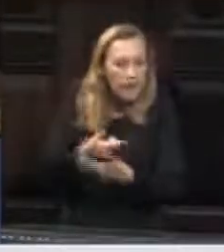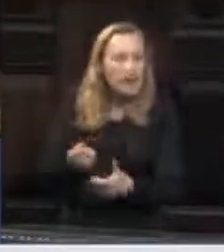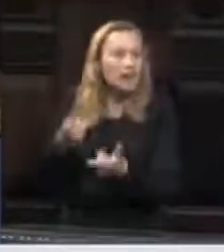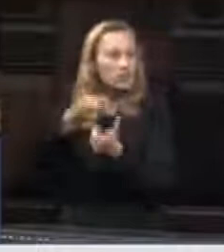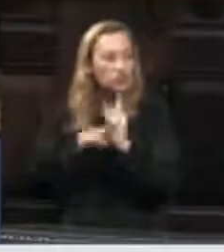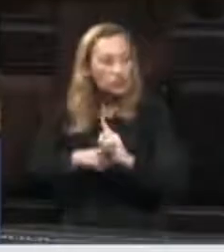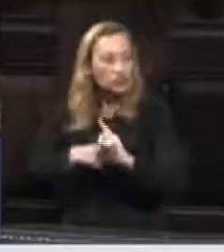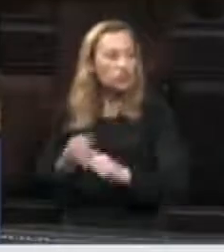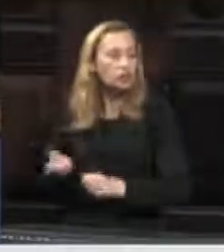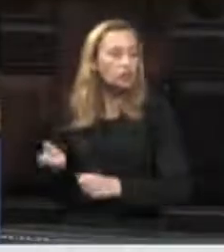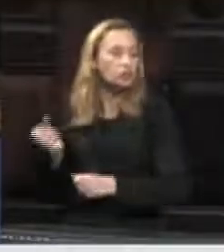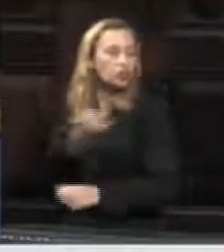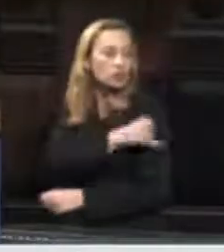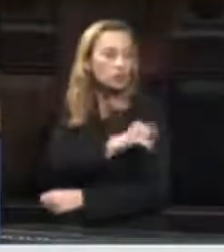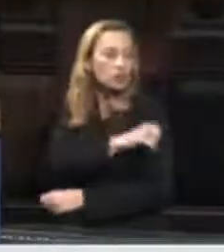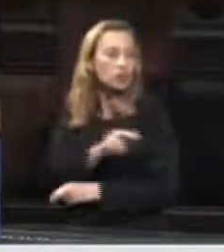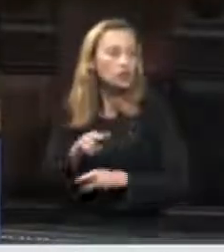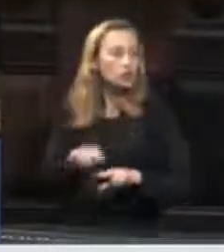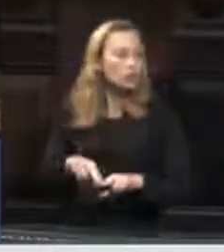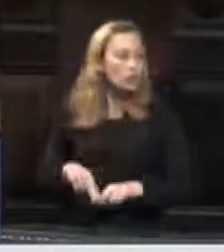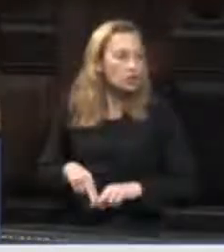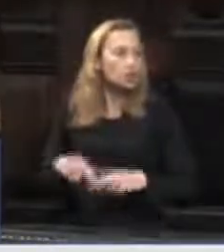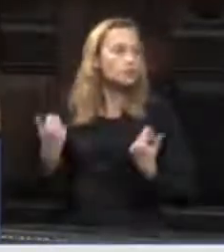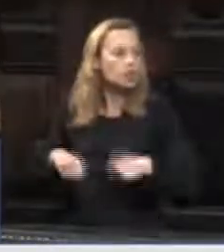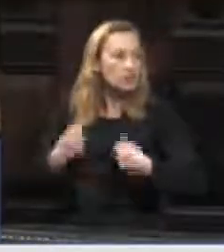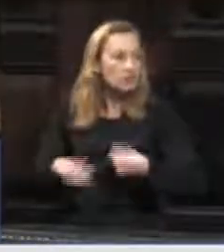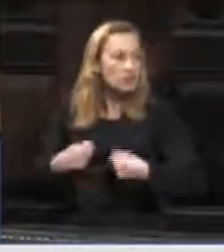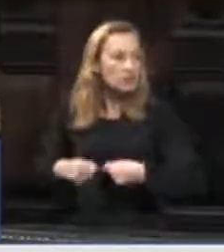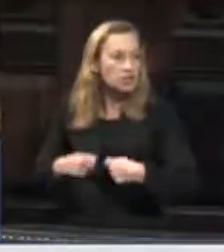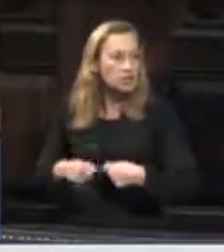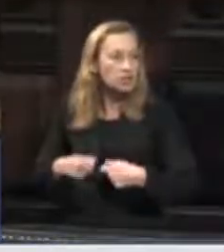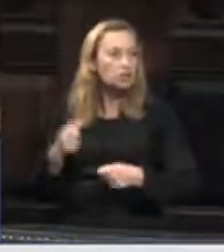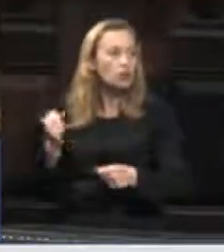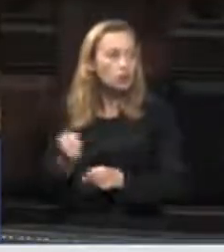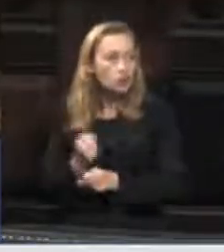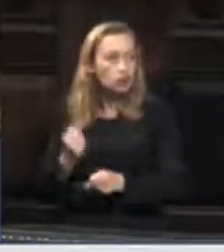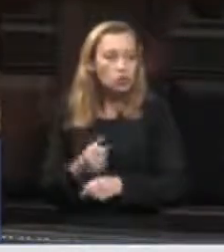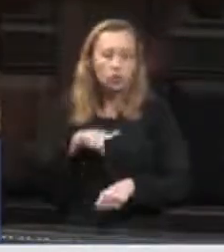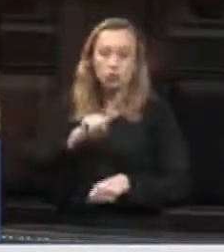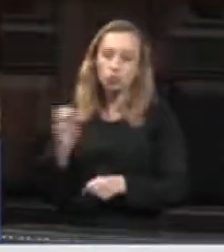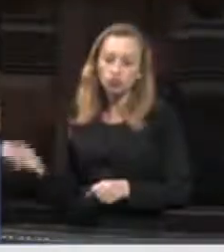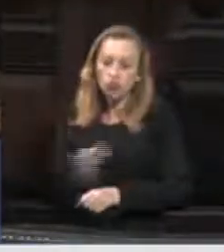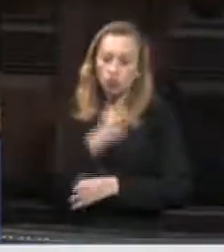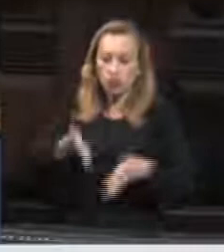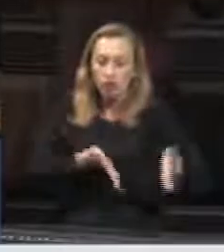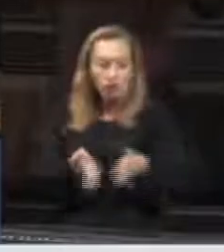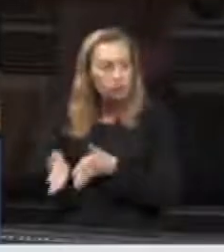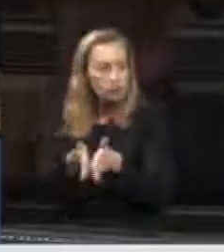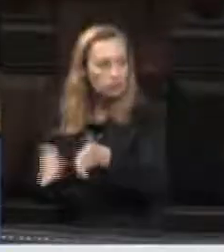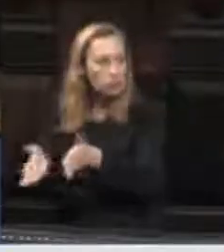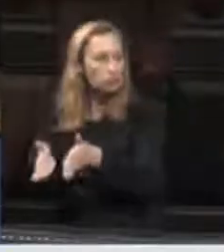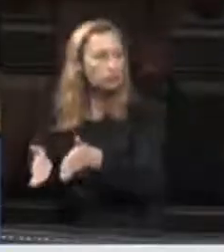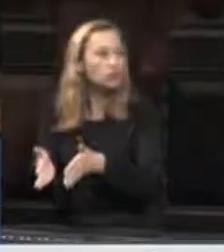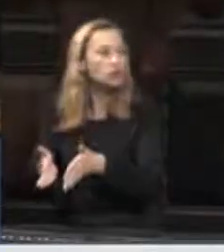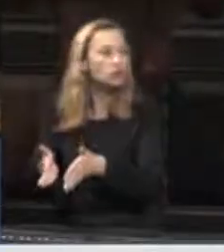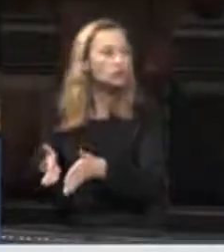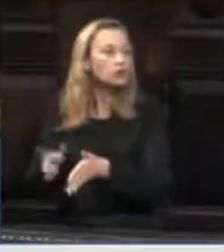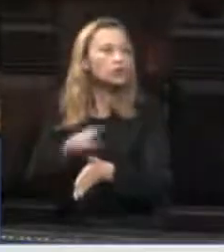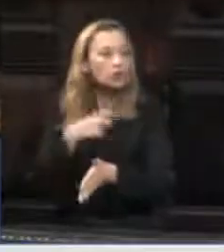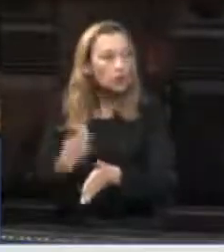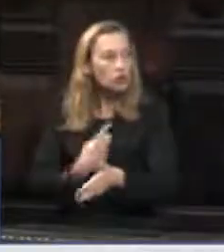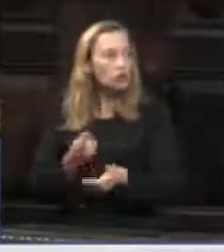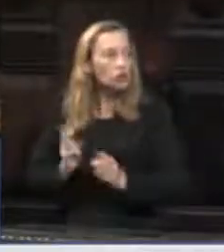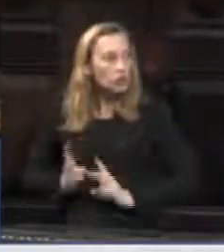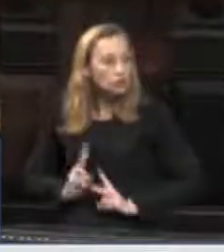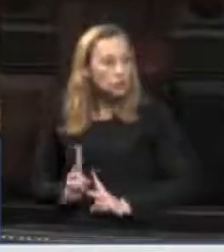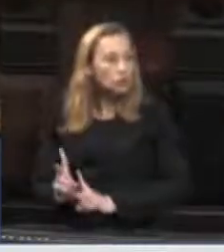ao Rio de Janeiro. Portanto, a gente precisa construir um outro caminho, e o nosso caminho, que a gente vai continuar defendendo,